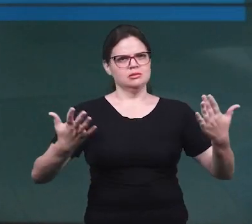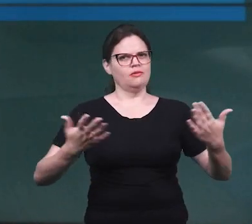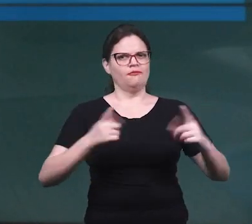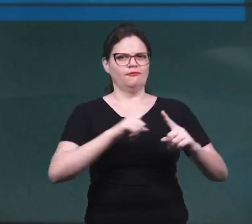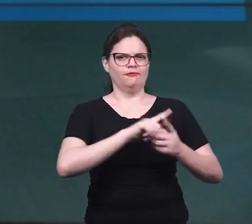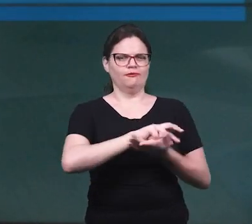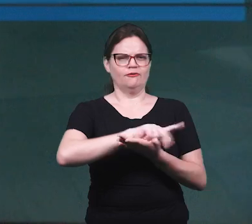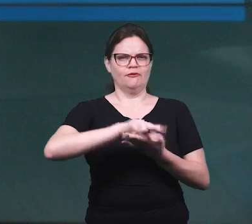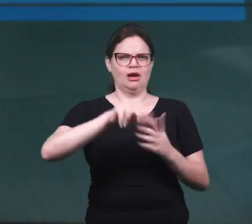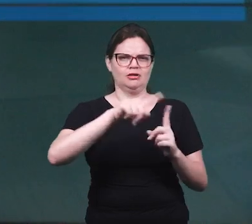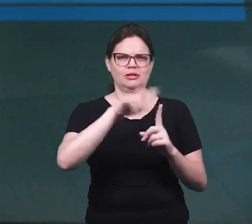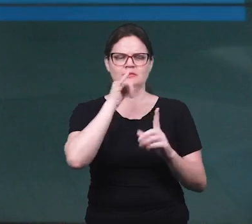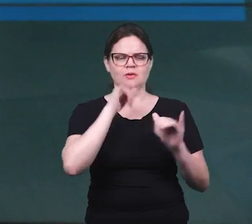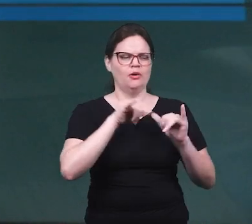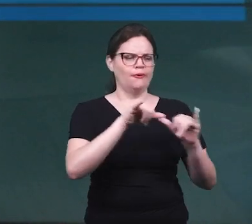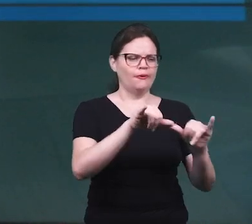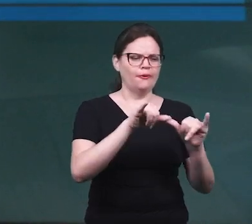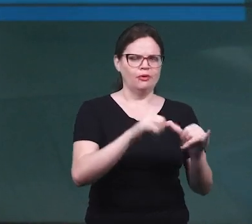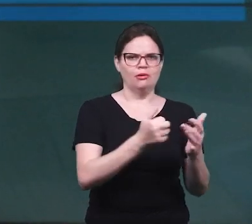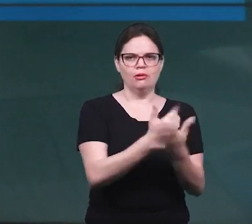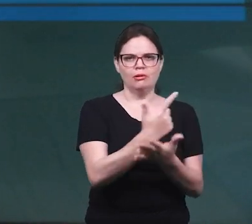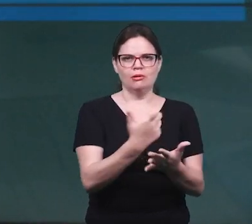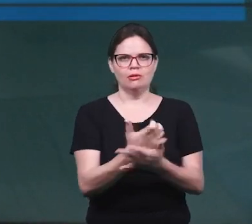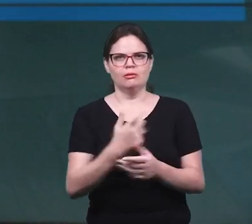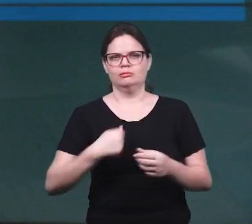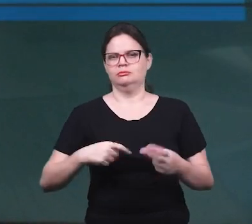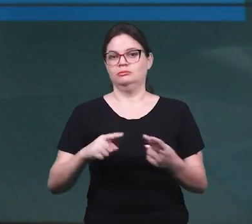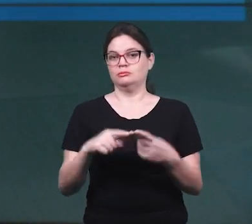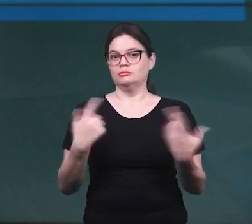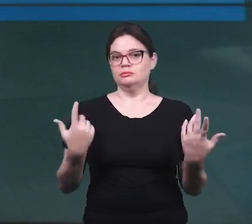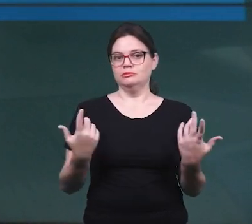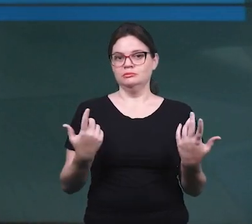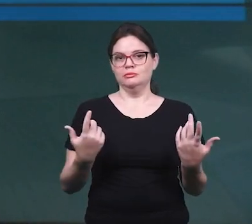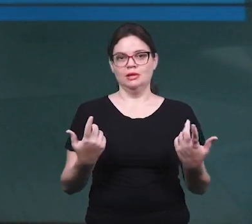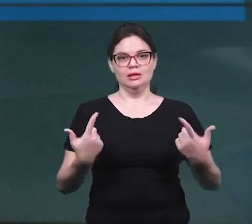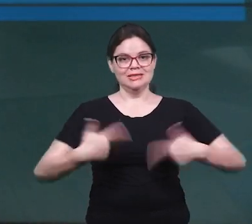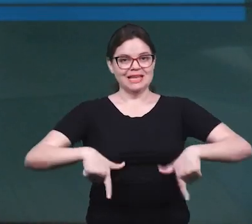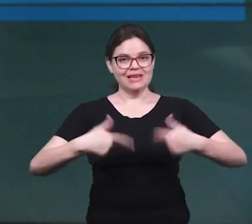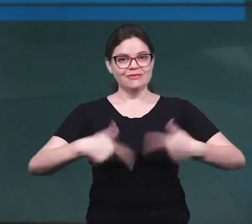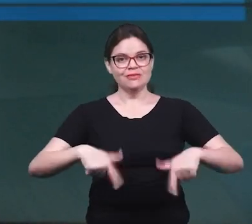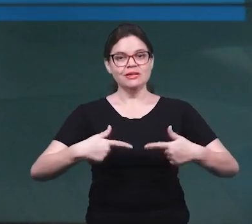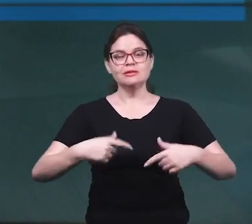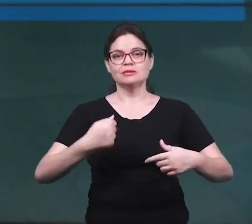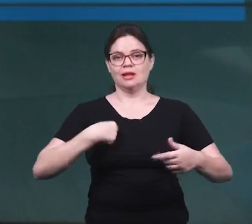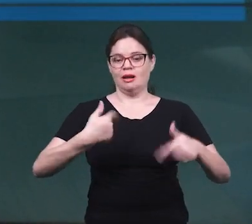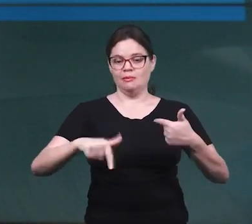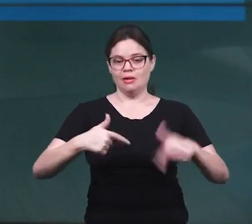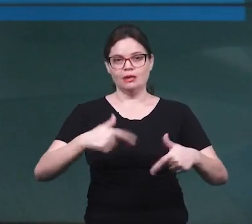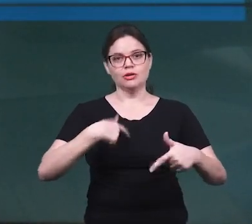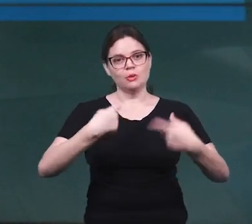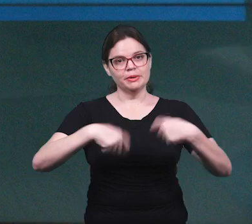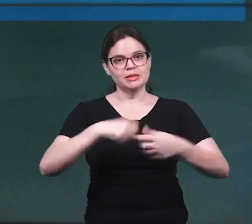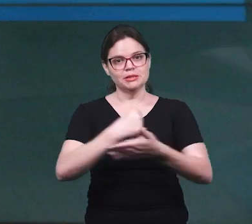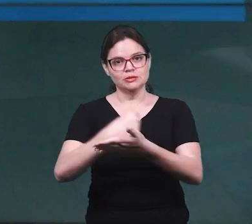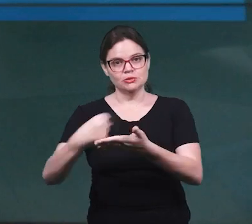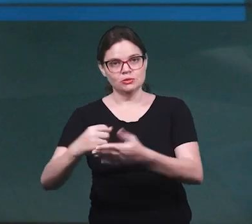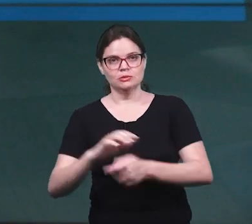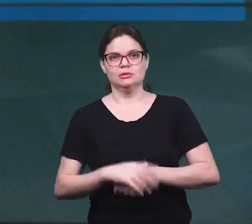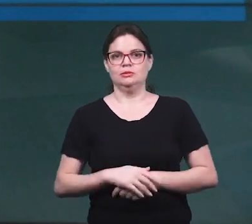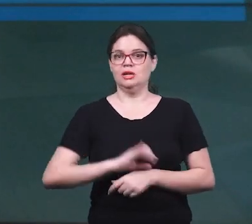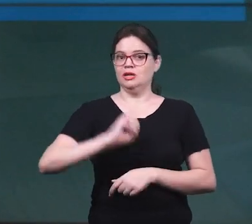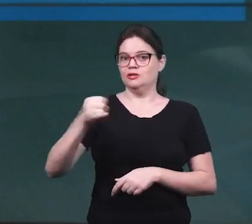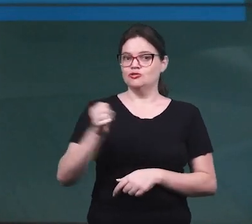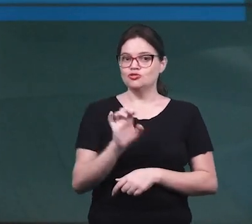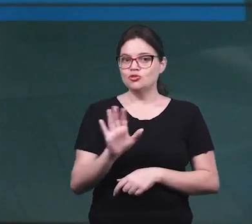situações, compras diversas, né? Serviços que você precisa contratar, juro, se